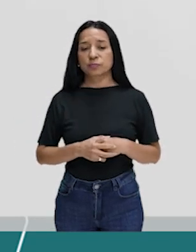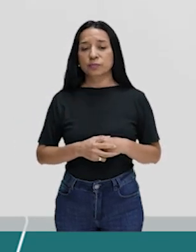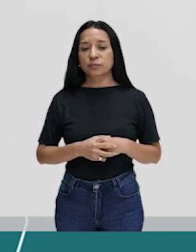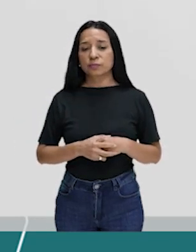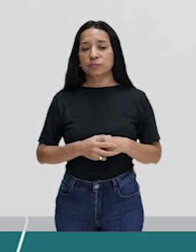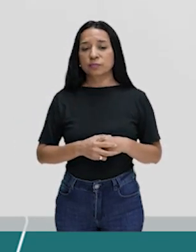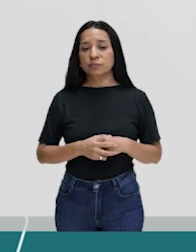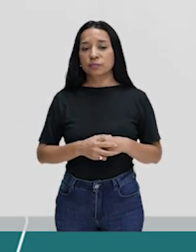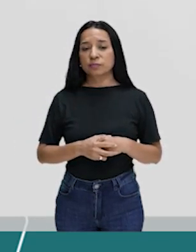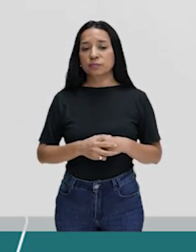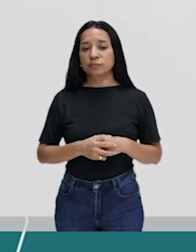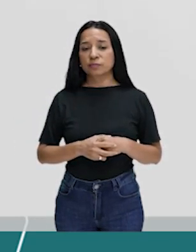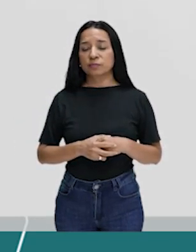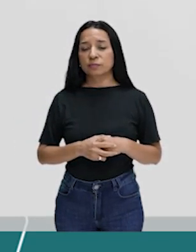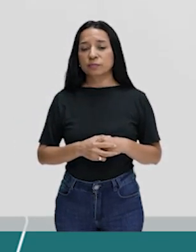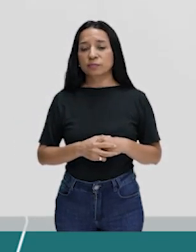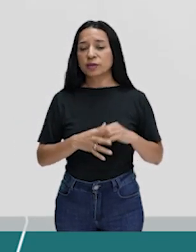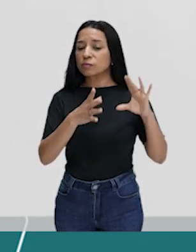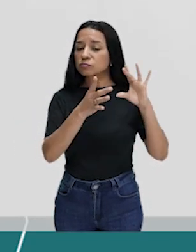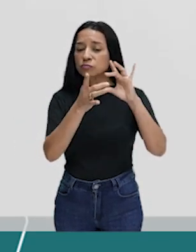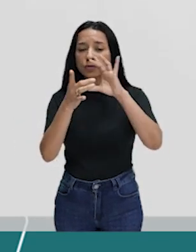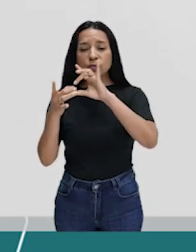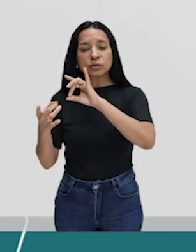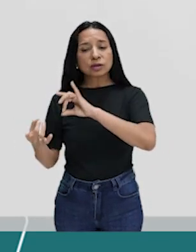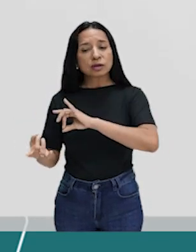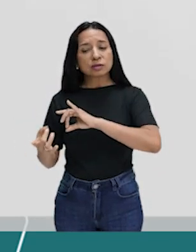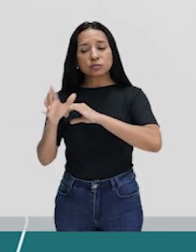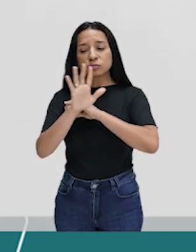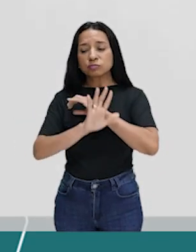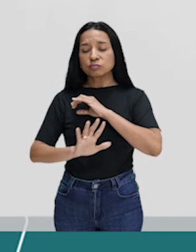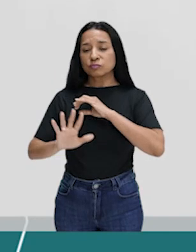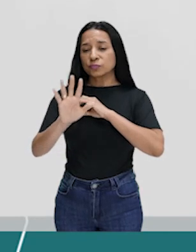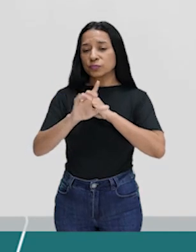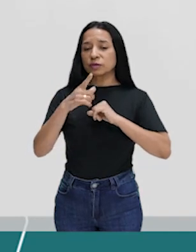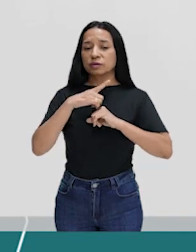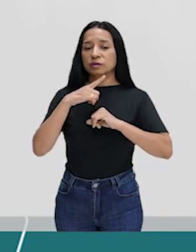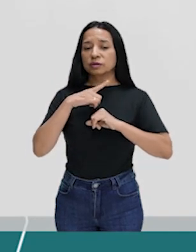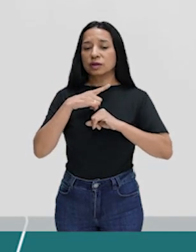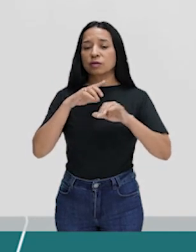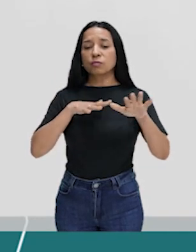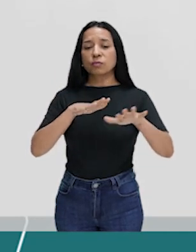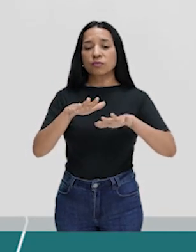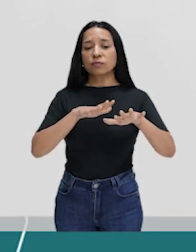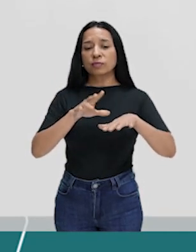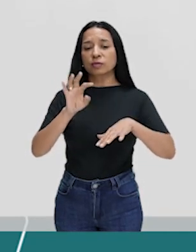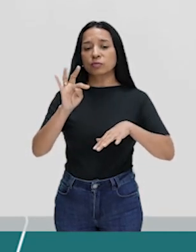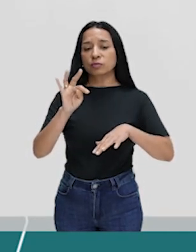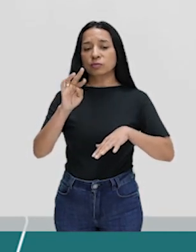bom? E nesse íntere nós temos, né, nesse meio todo, nós temos o movimento